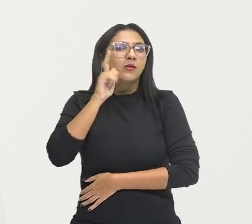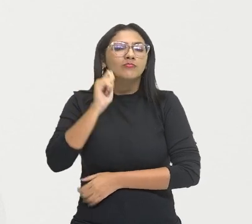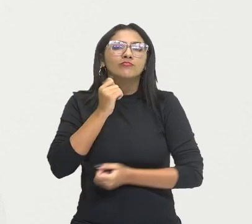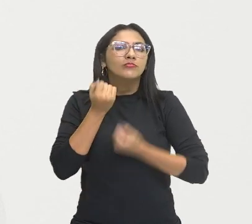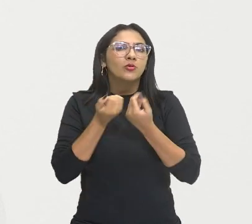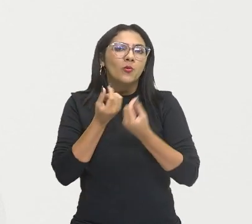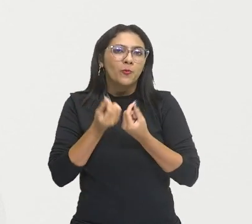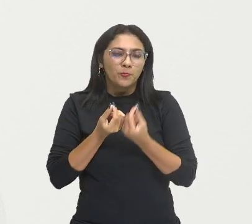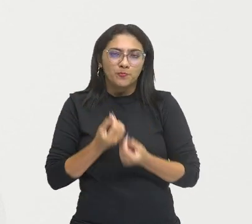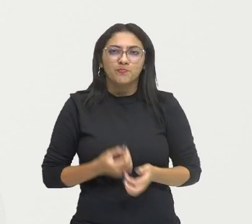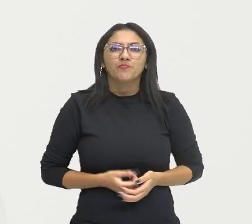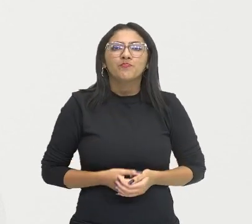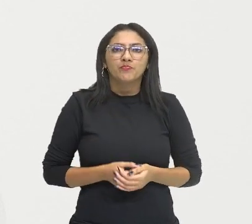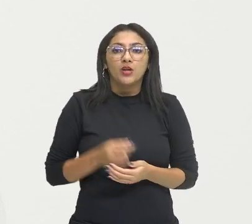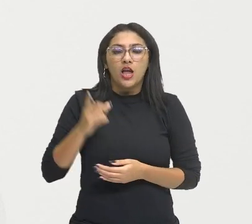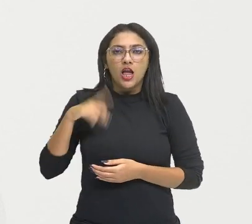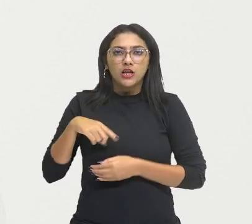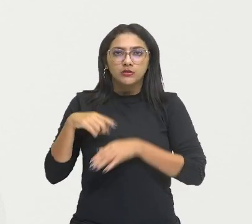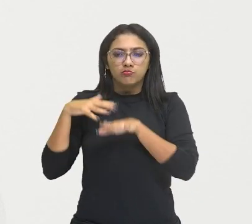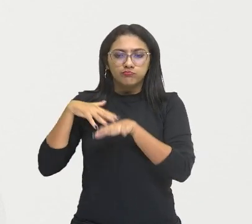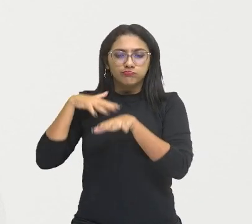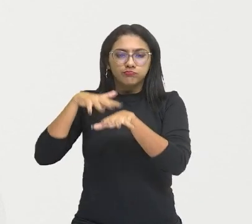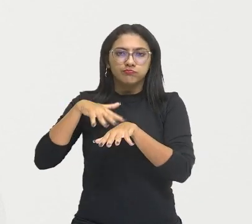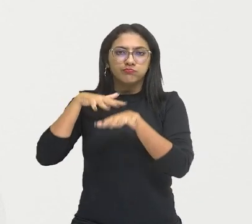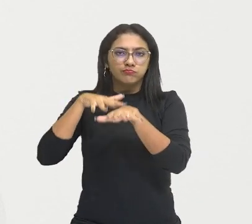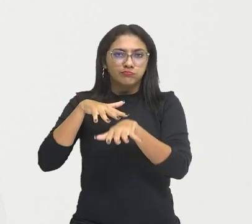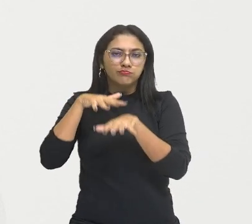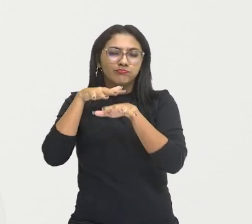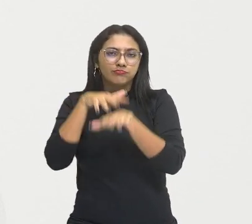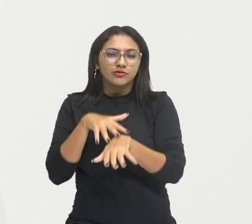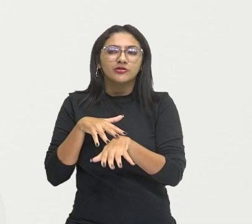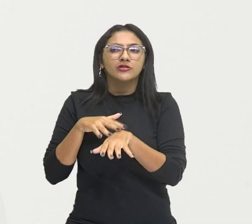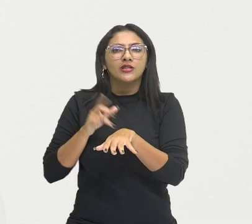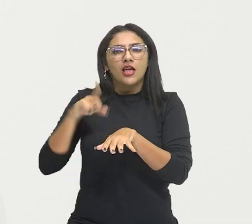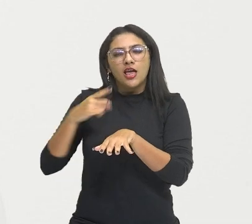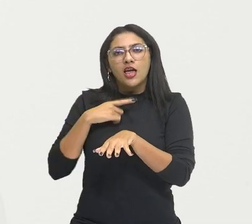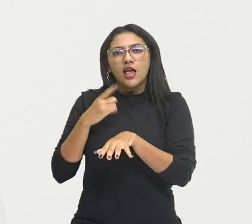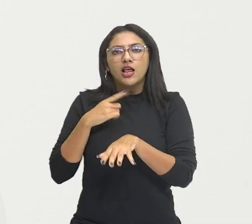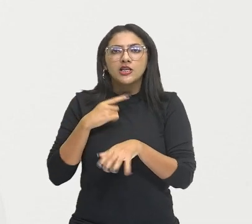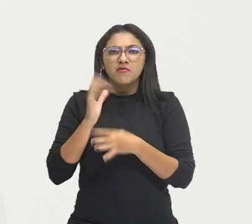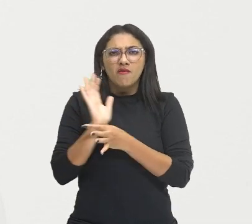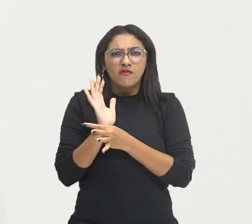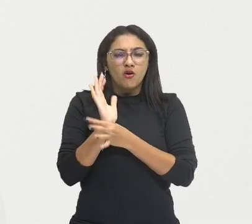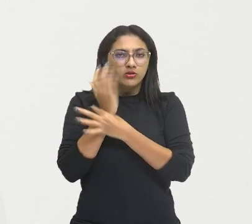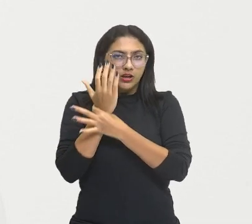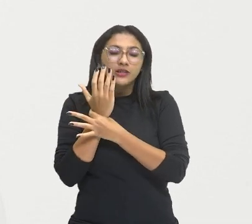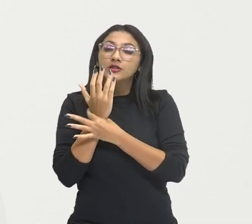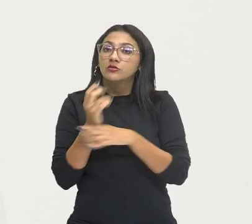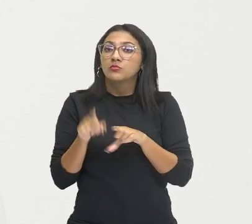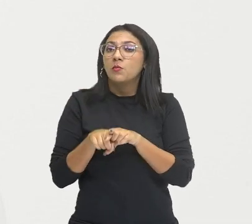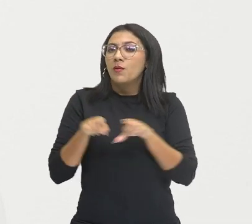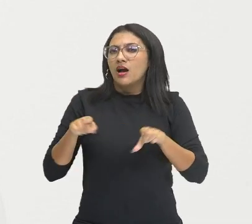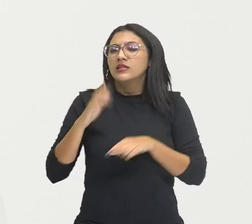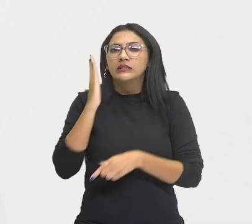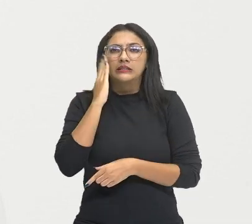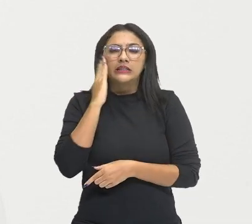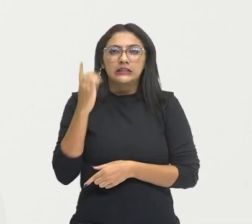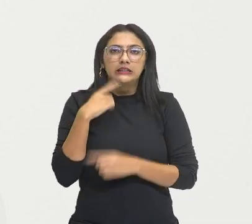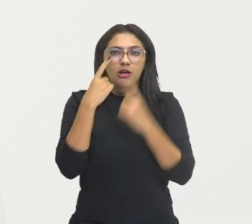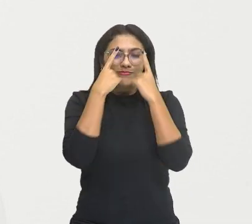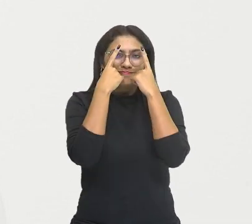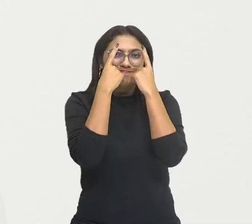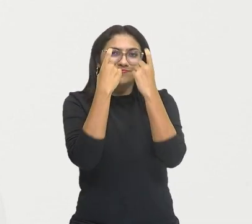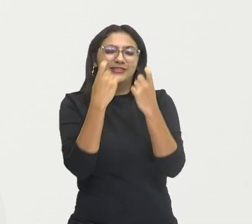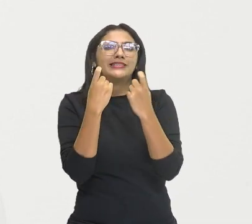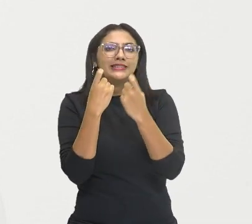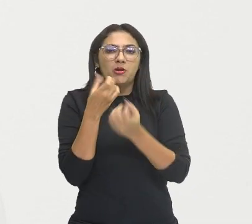seguinte: o exército soviético ele saiu da Segunda Guerra, turma, fortalecido, apesar das violentas perdas,